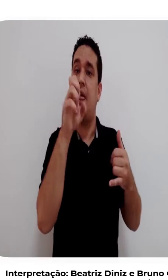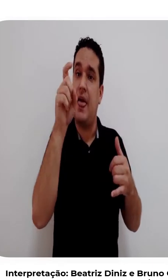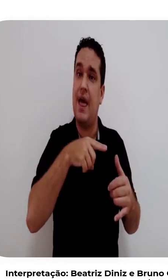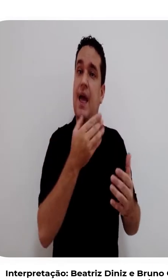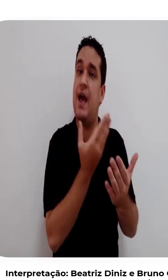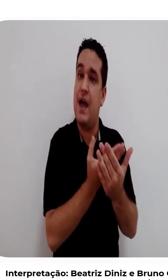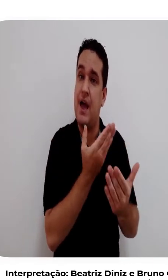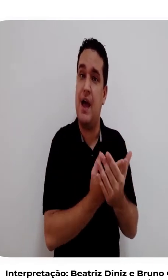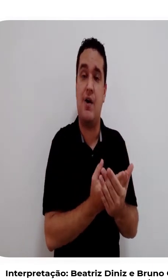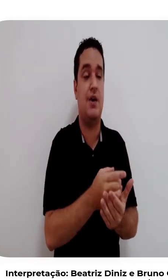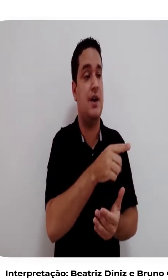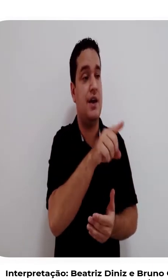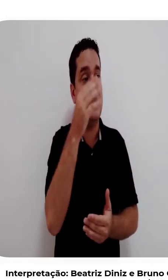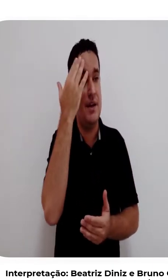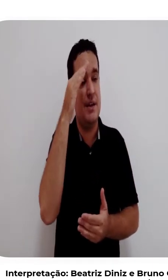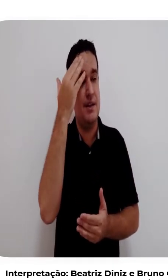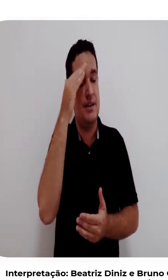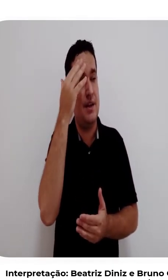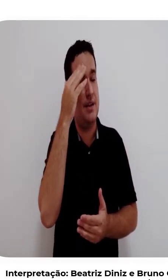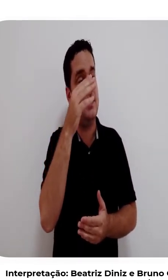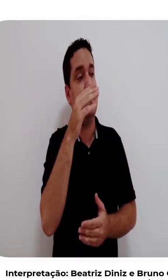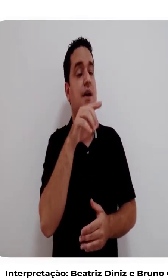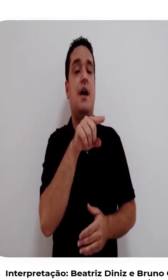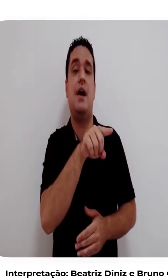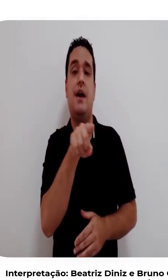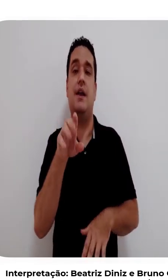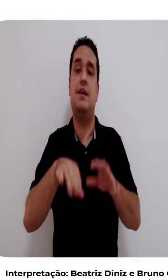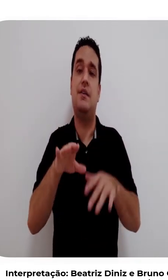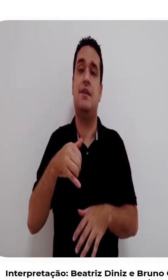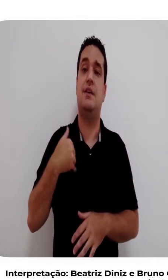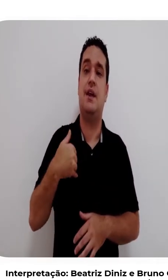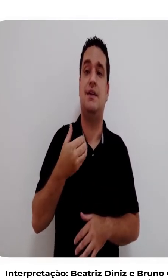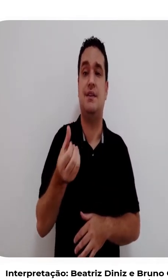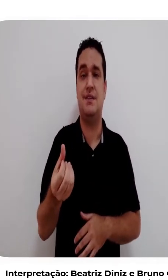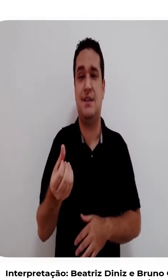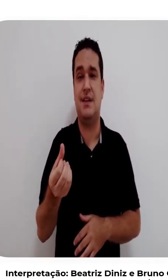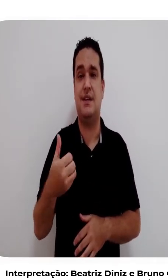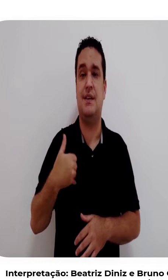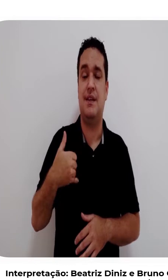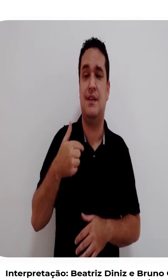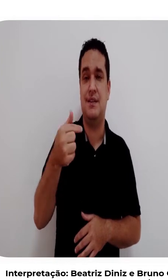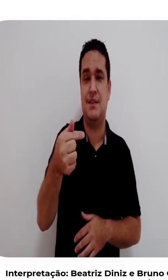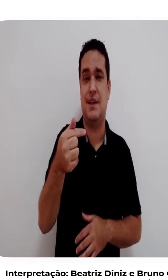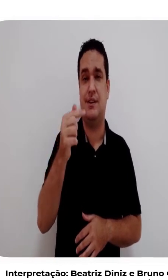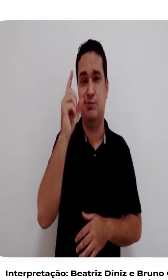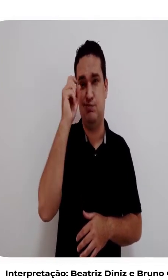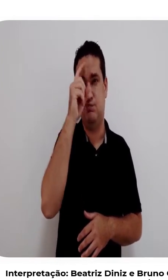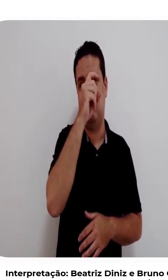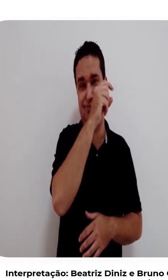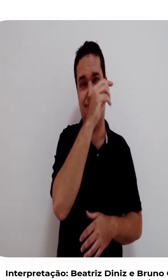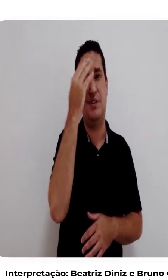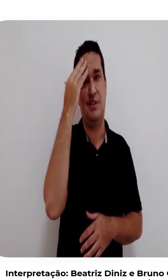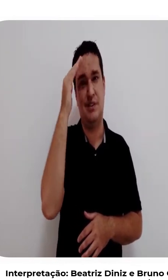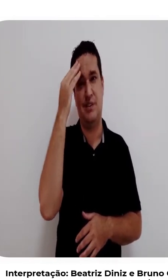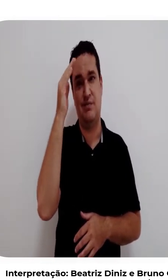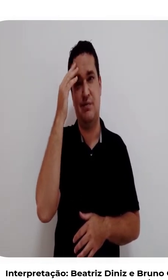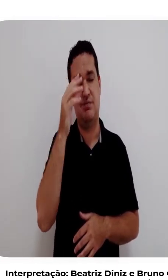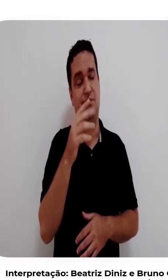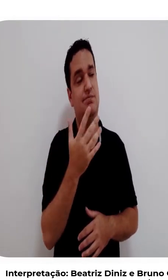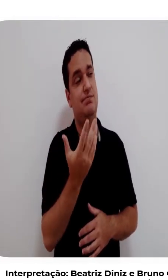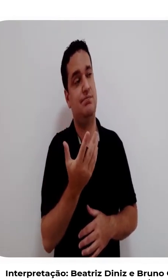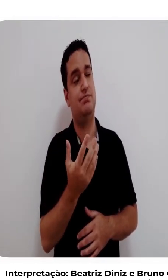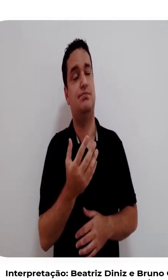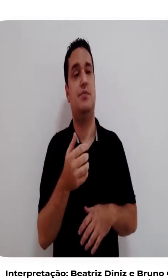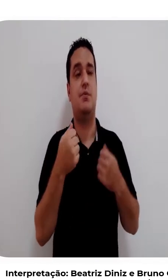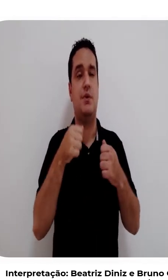para as crianças de 6, 7 anos, isso é ainda um desafio. Então, a gente tem planejado nesse sentido, fazer